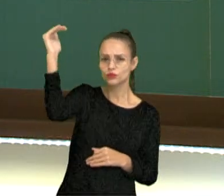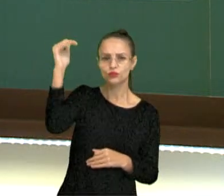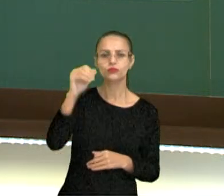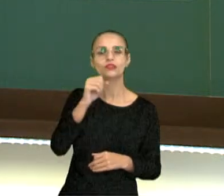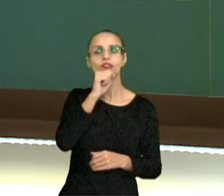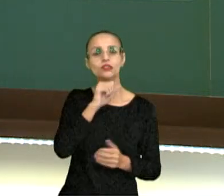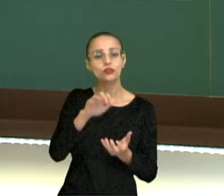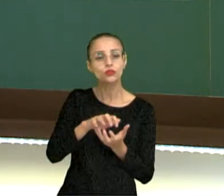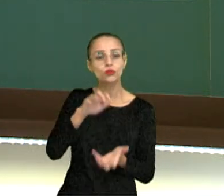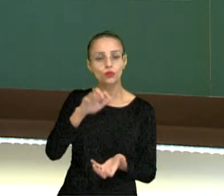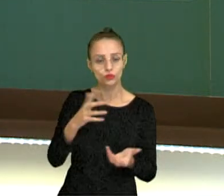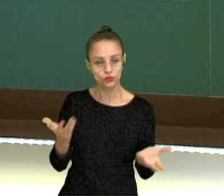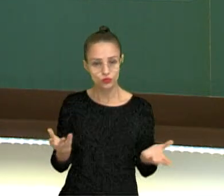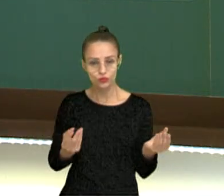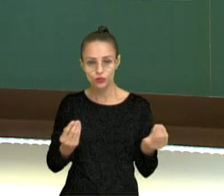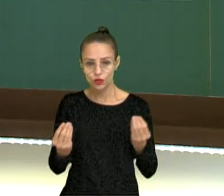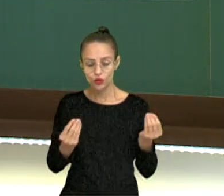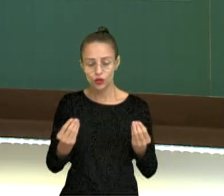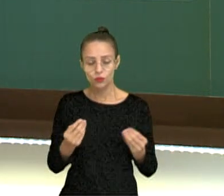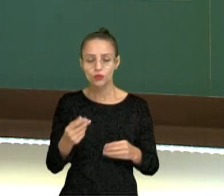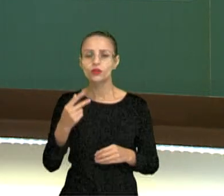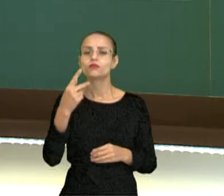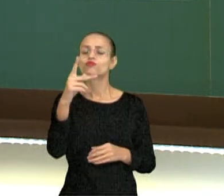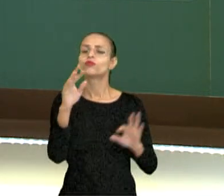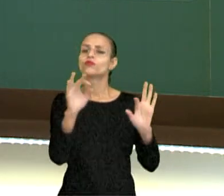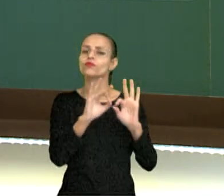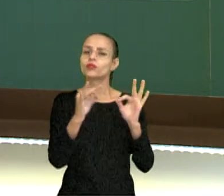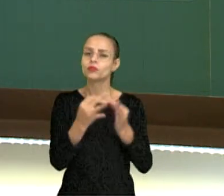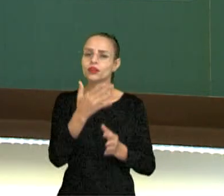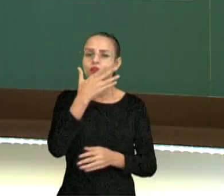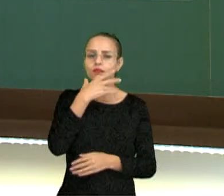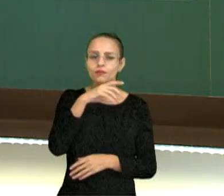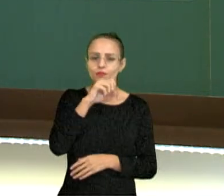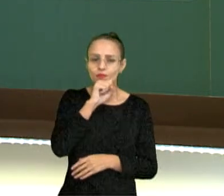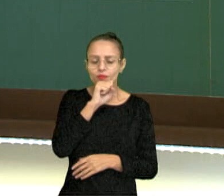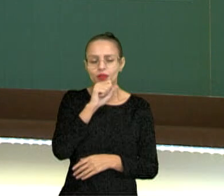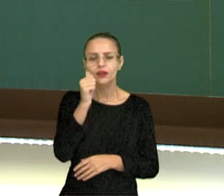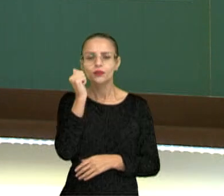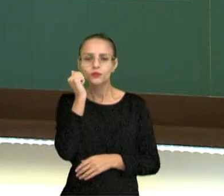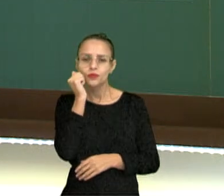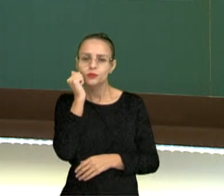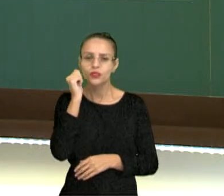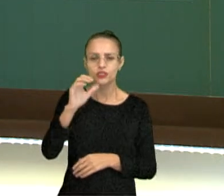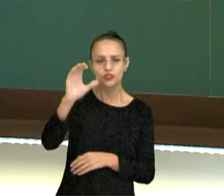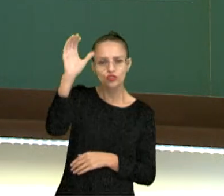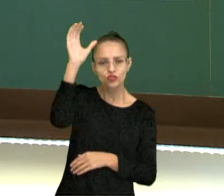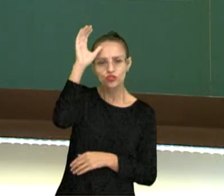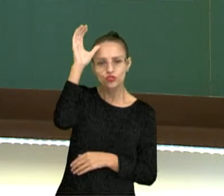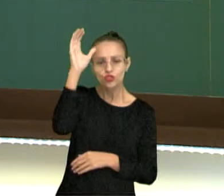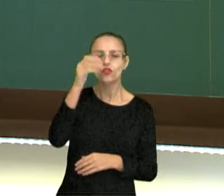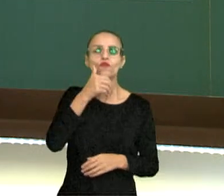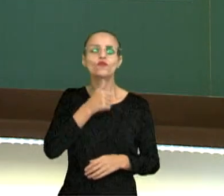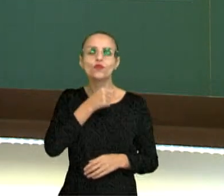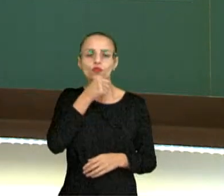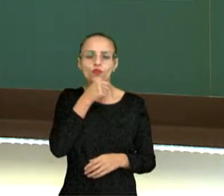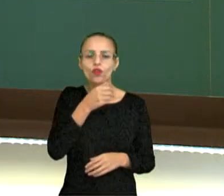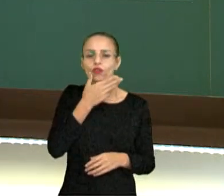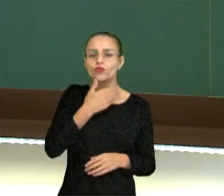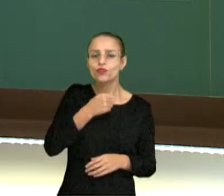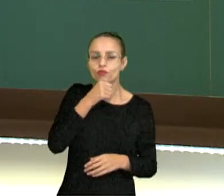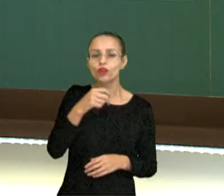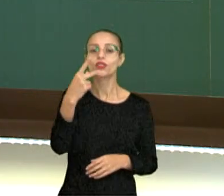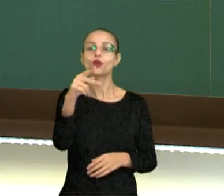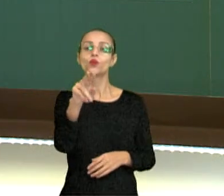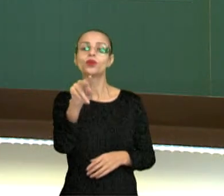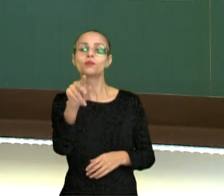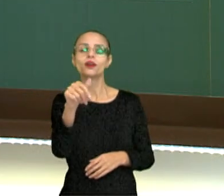idoso. Ou perceba quem mora com você, os seus pais, os seus tios, os seus avós, seu